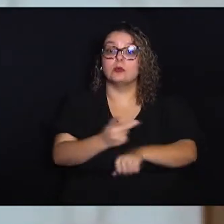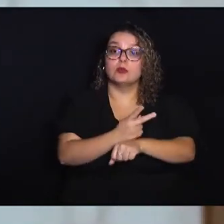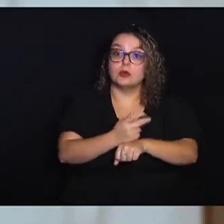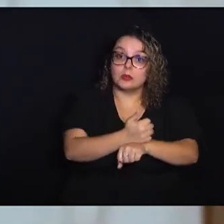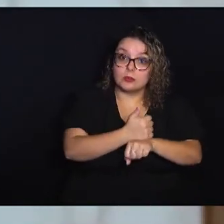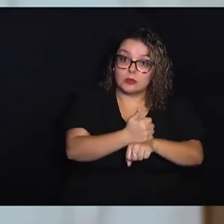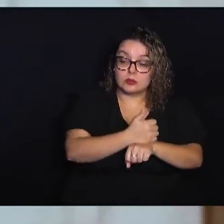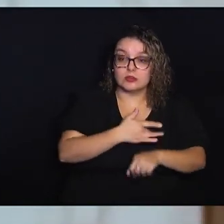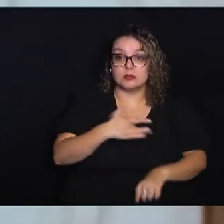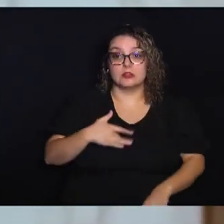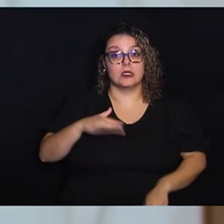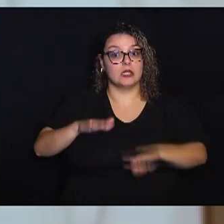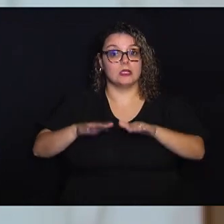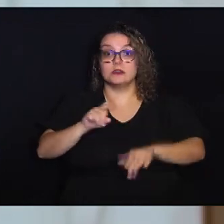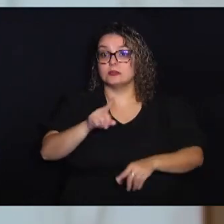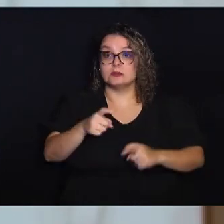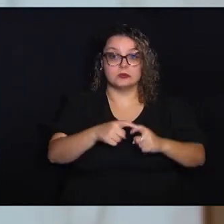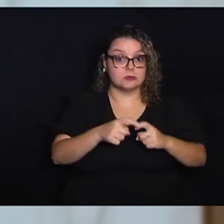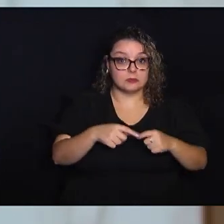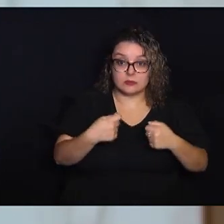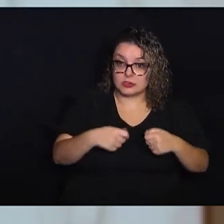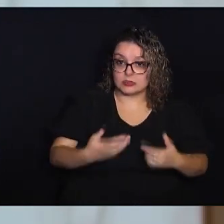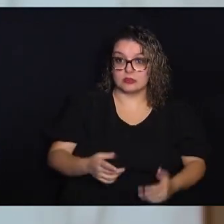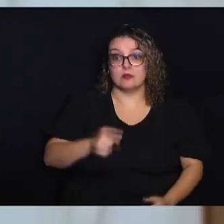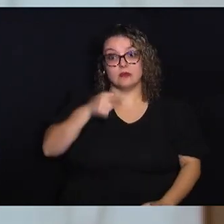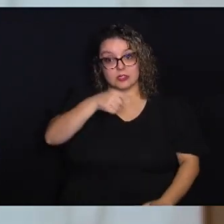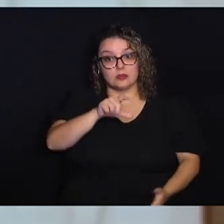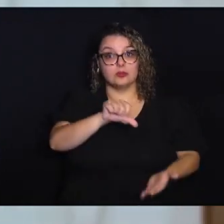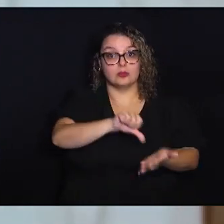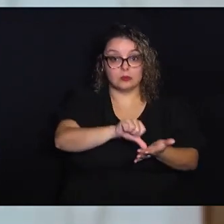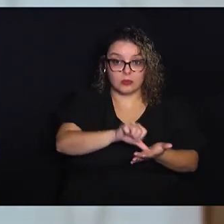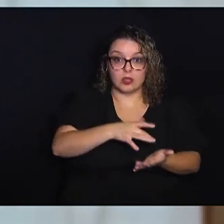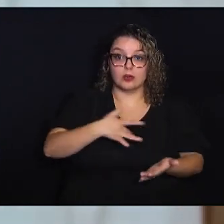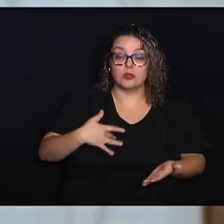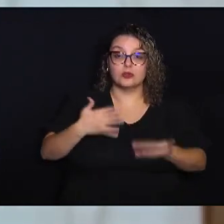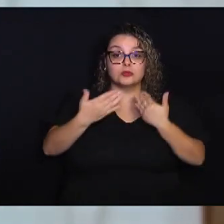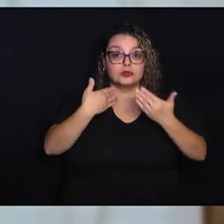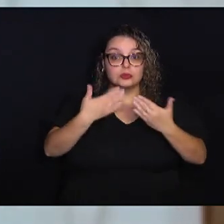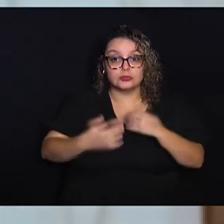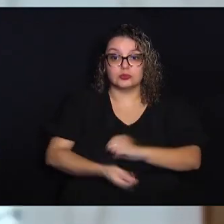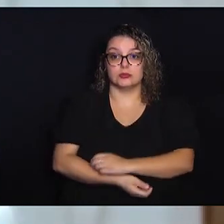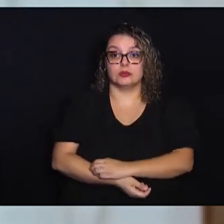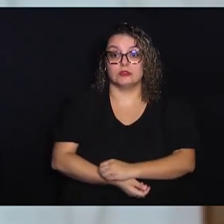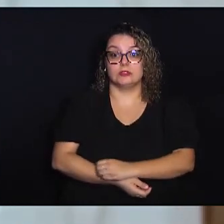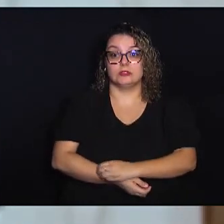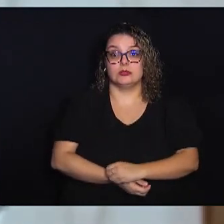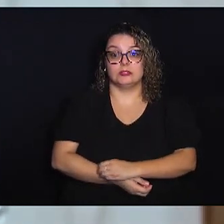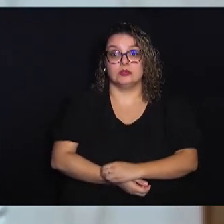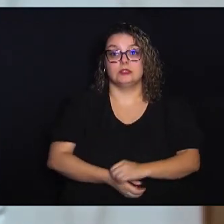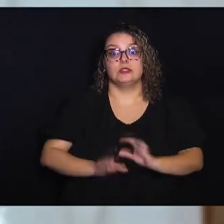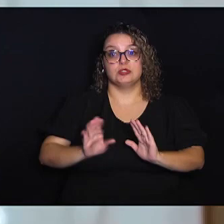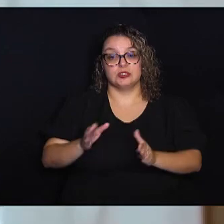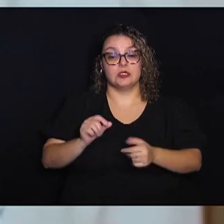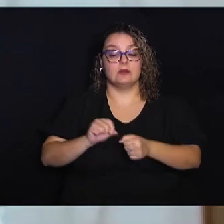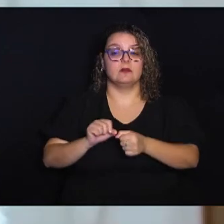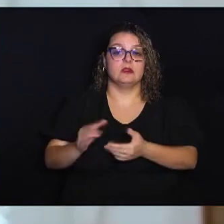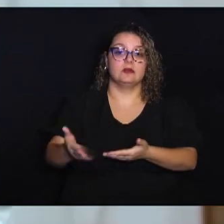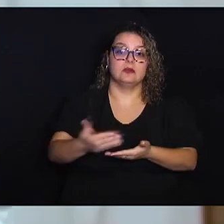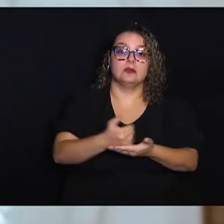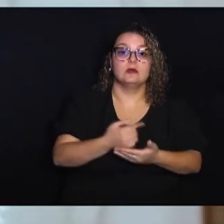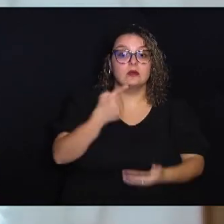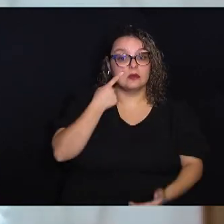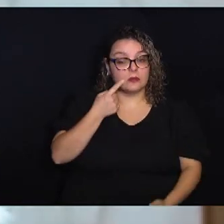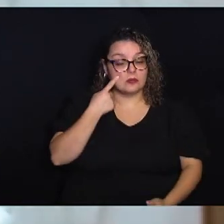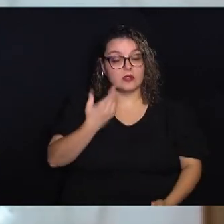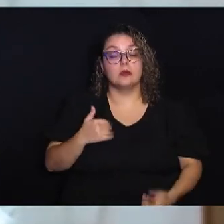profissionais de saúde. Às vezes não precisa nem ser o médico. Você pode ir lá no posto de saúde conversar. Alguém já faz um acolhimento, vai ver qual que é a sua queixa,